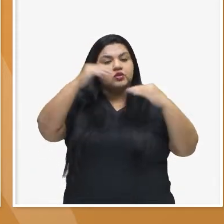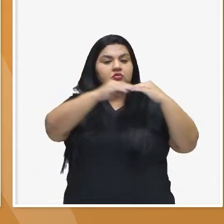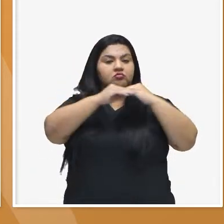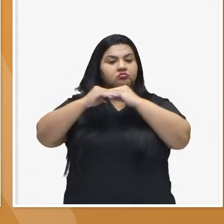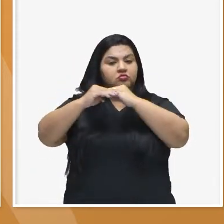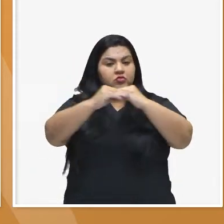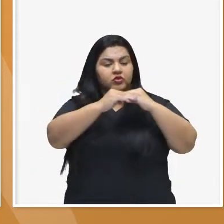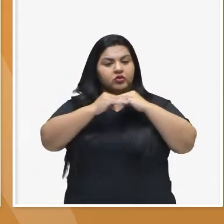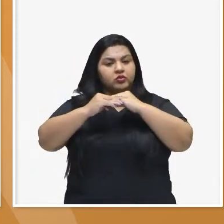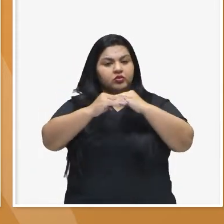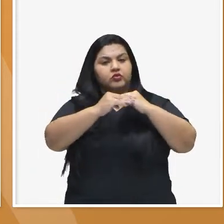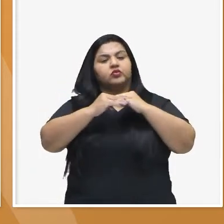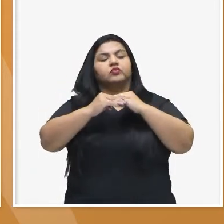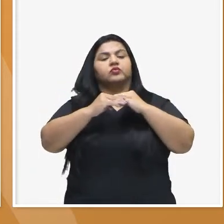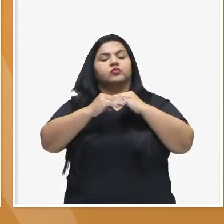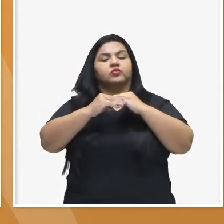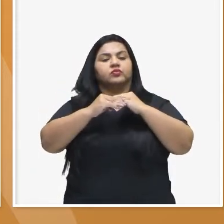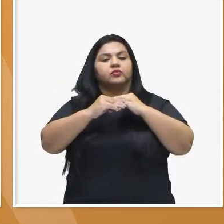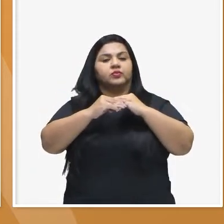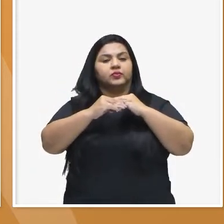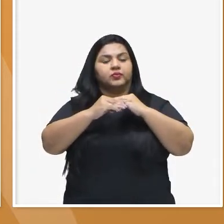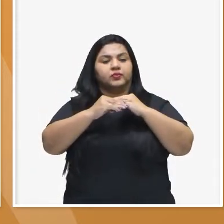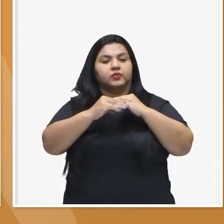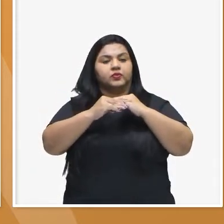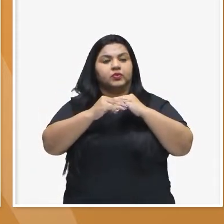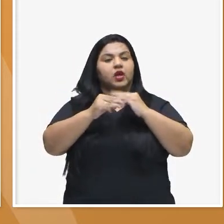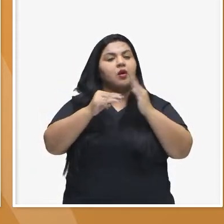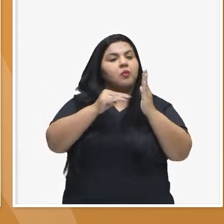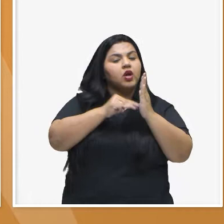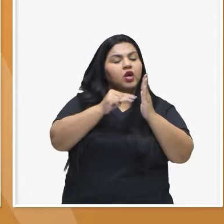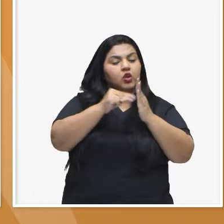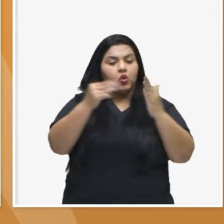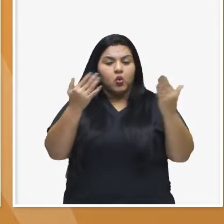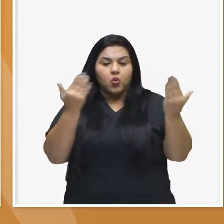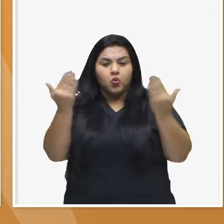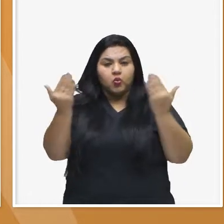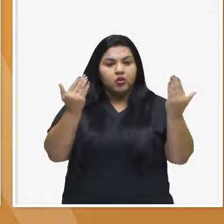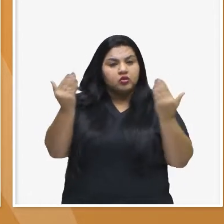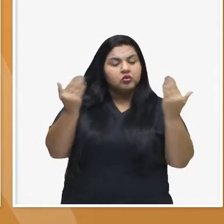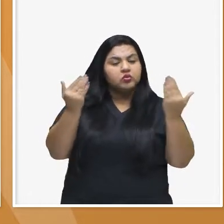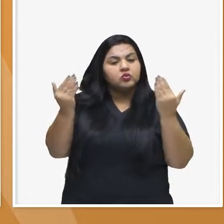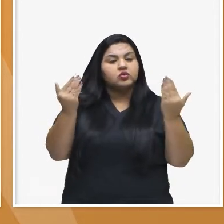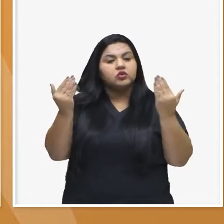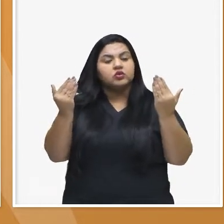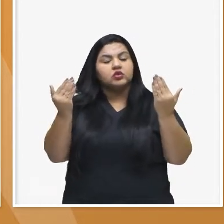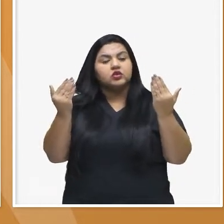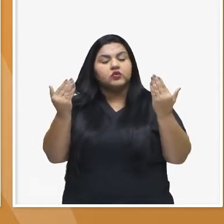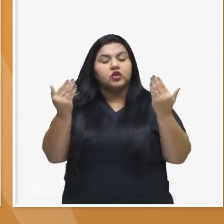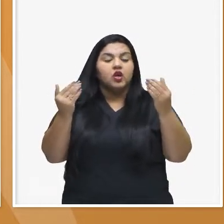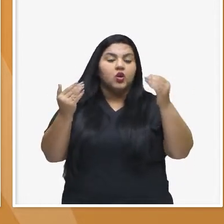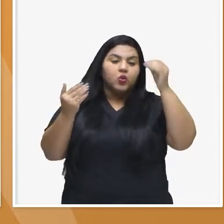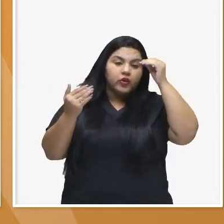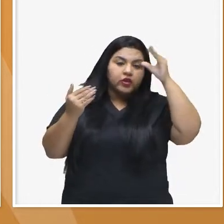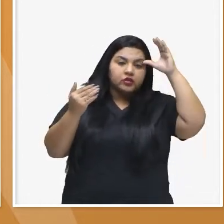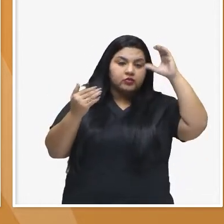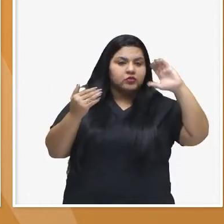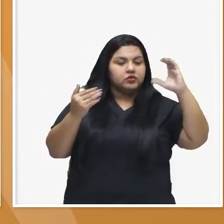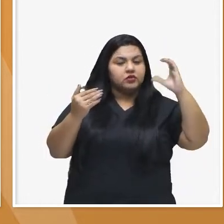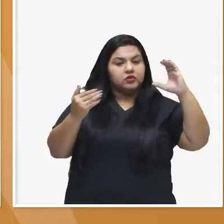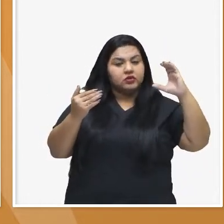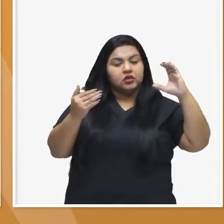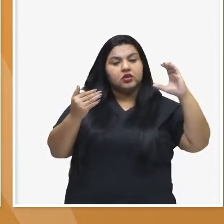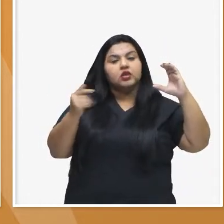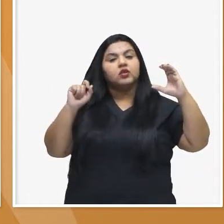O método foi uma comparação que nós fizemos, com o conhecimento científico. E o